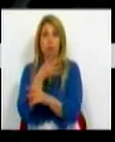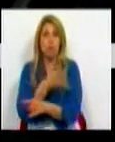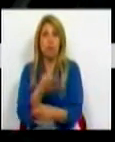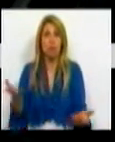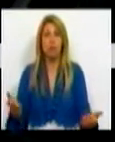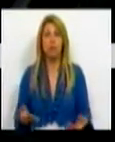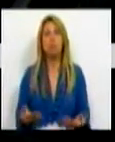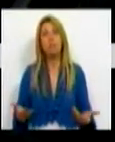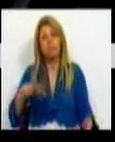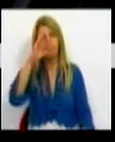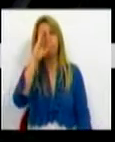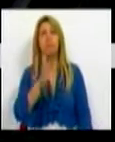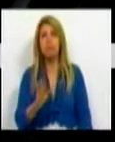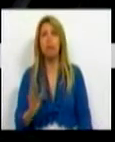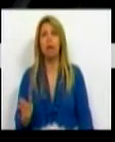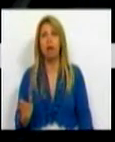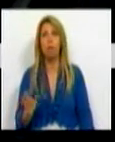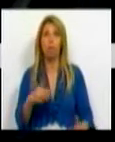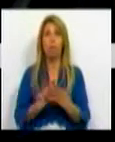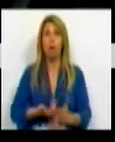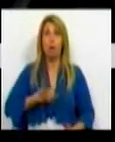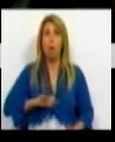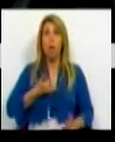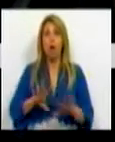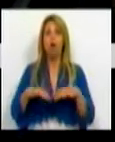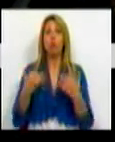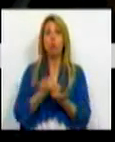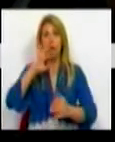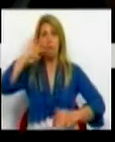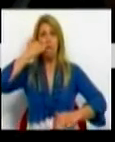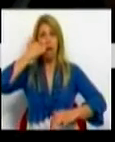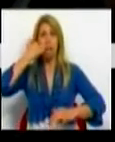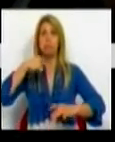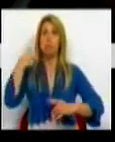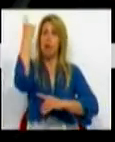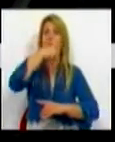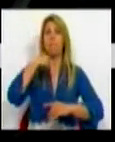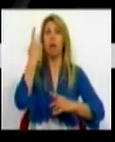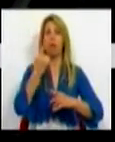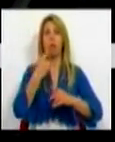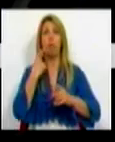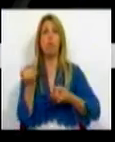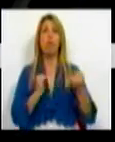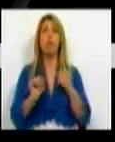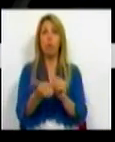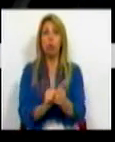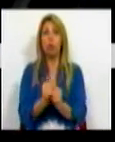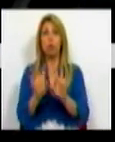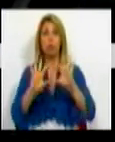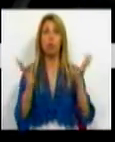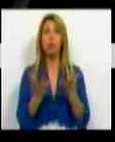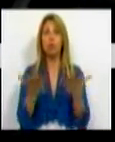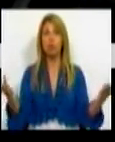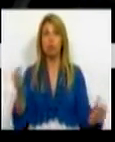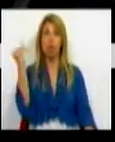como sabe, causam no alarme social e prejudicam a imagem do movimento desportivo no seu conjunto. E, portanto, sendo a instituição que